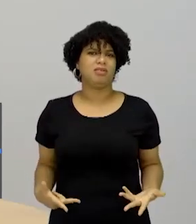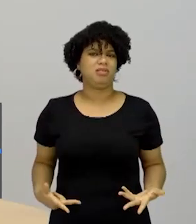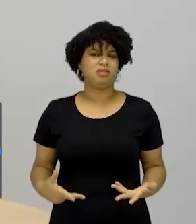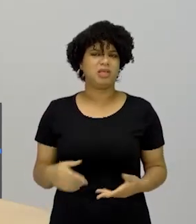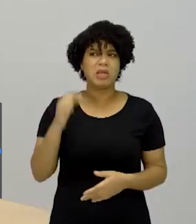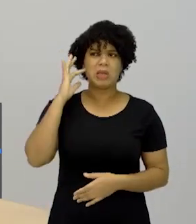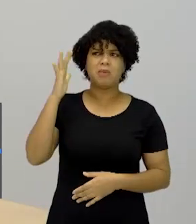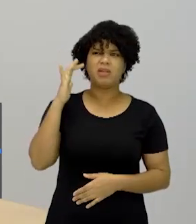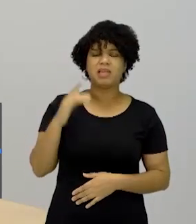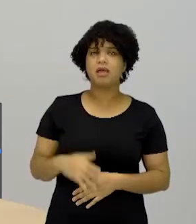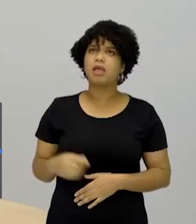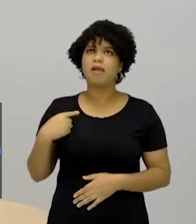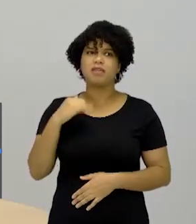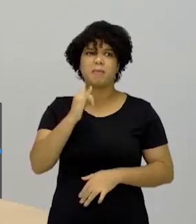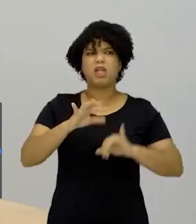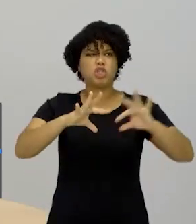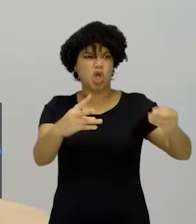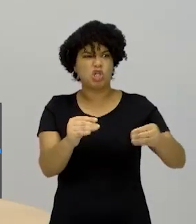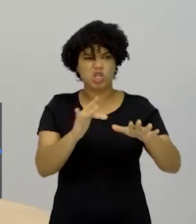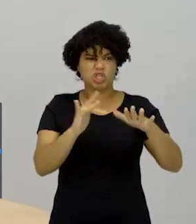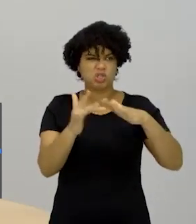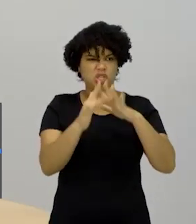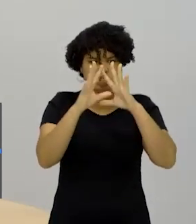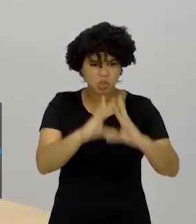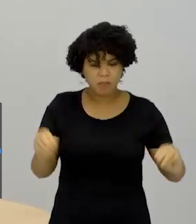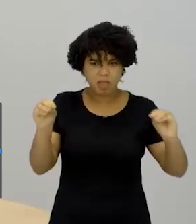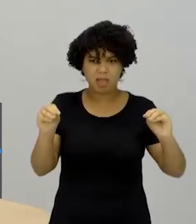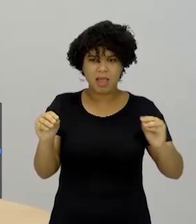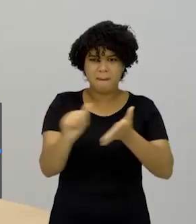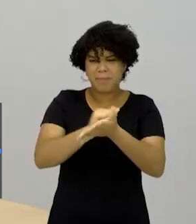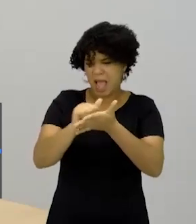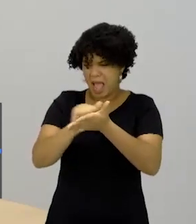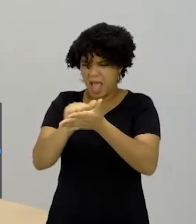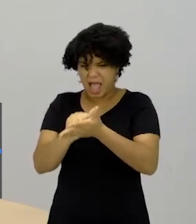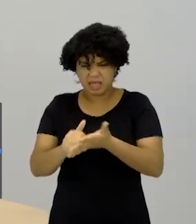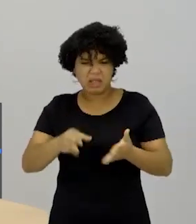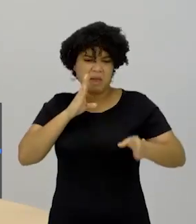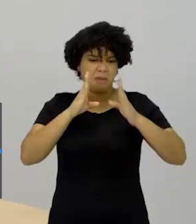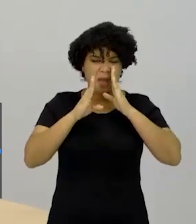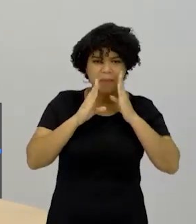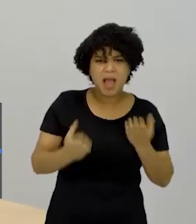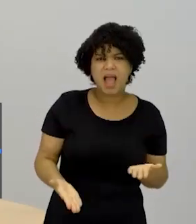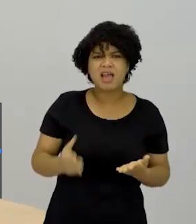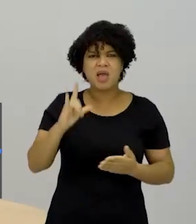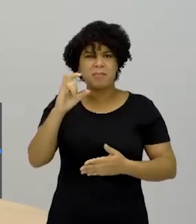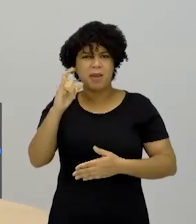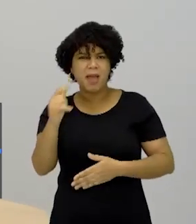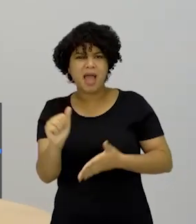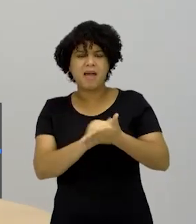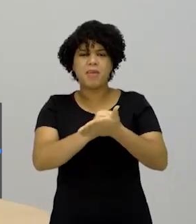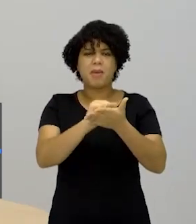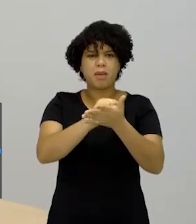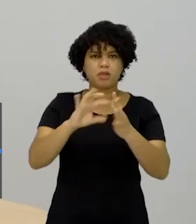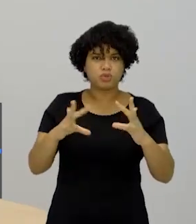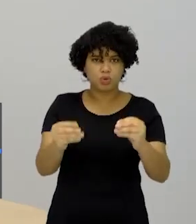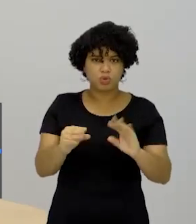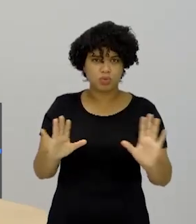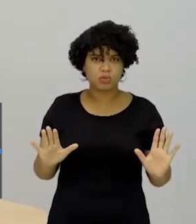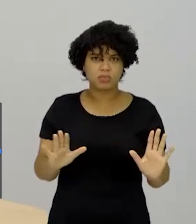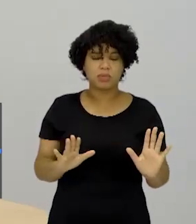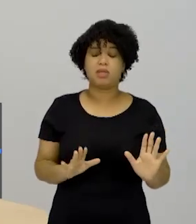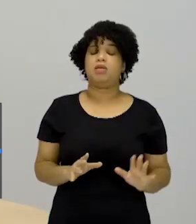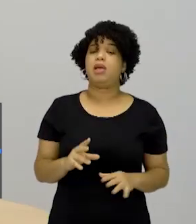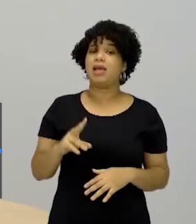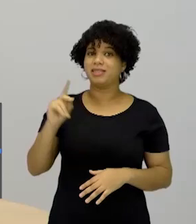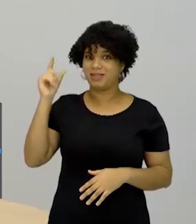olha, vamos cometer suicídio digital, que significa o quê? Excluir todas as contas, viver fora das redes sociais. Algo que era muito mais comum quando as redes